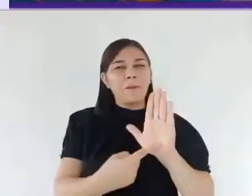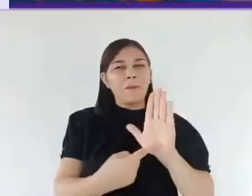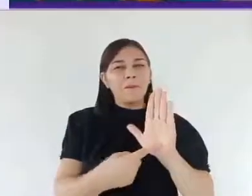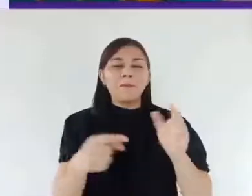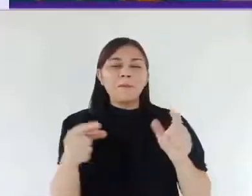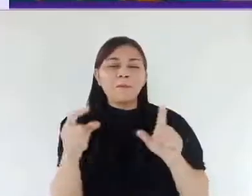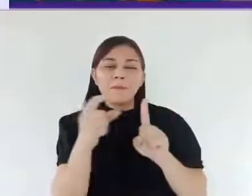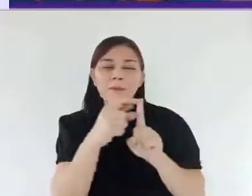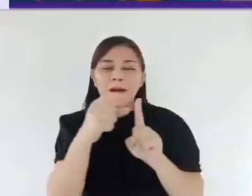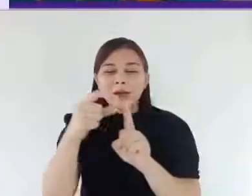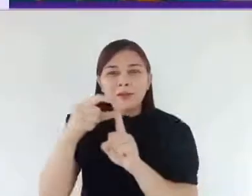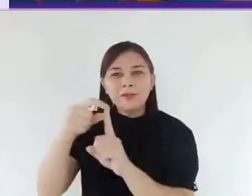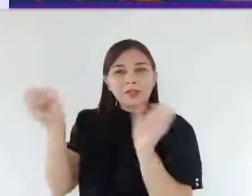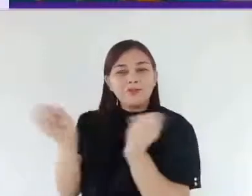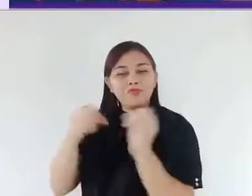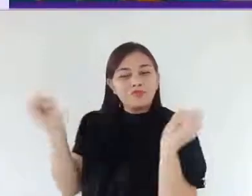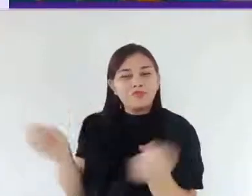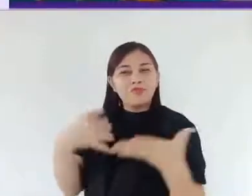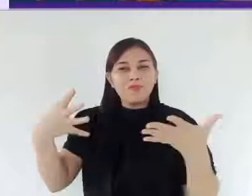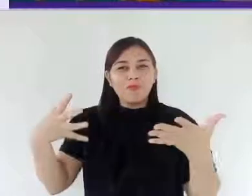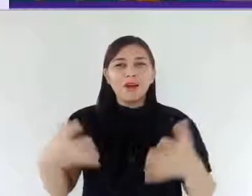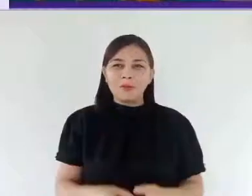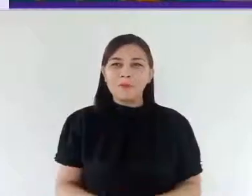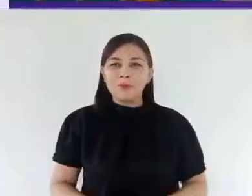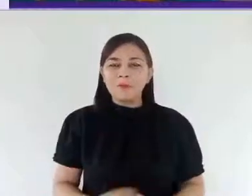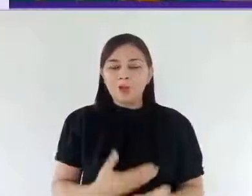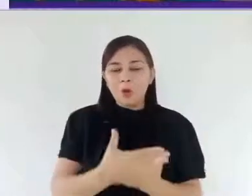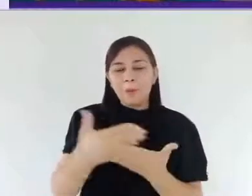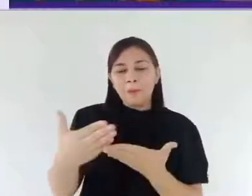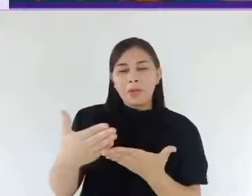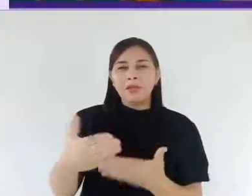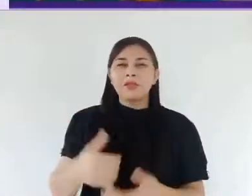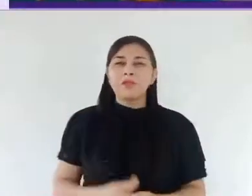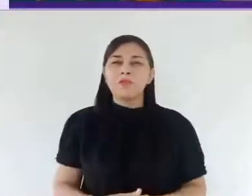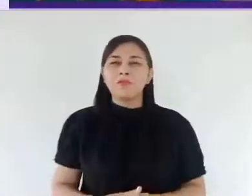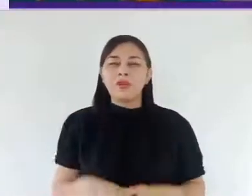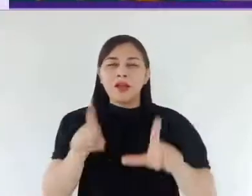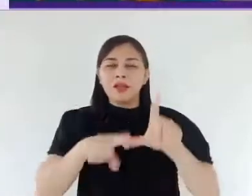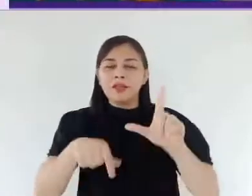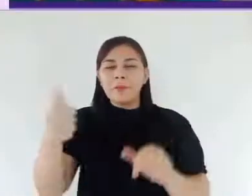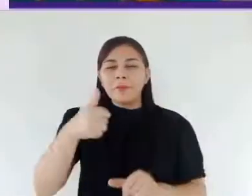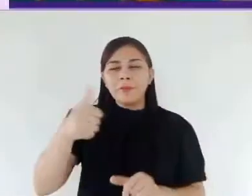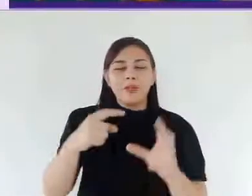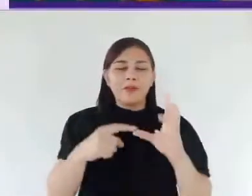mágicas que começam com vogais. Preste atenção.